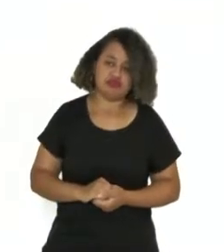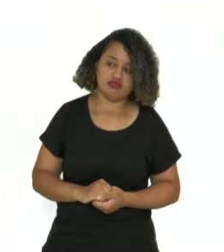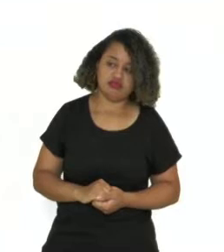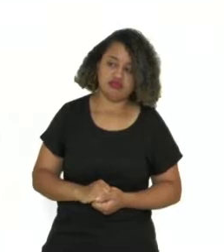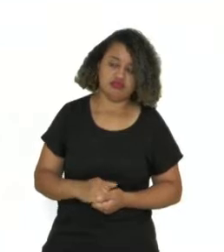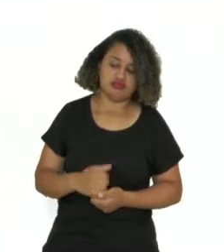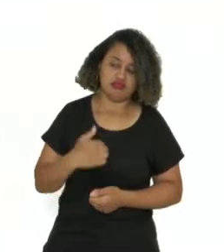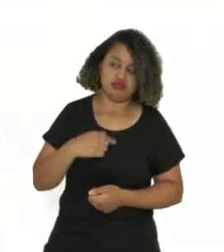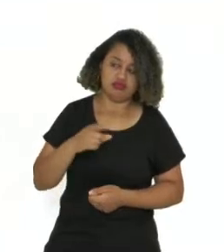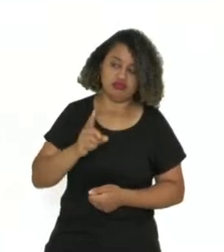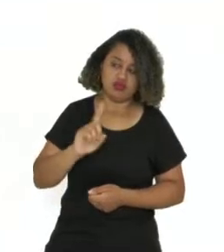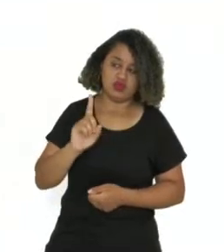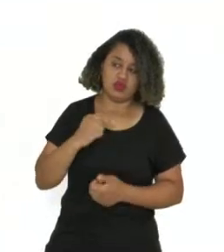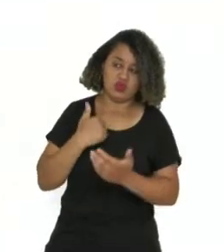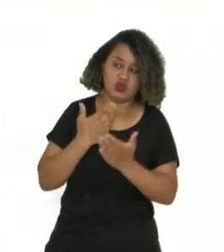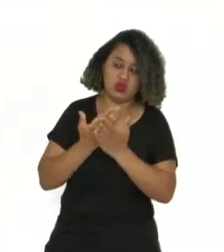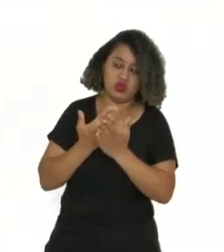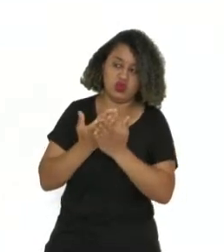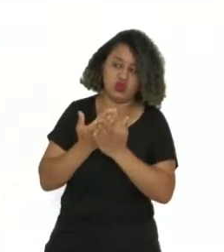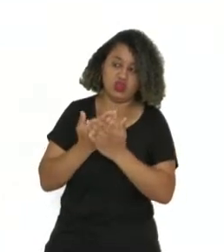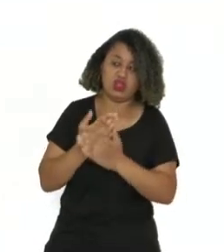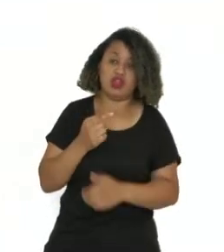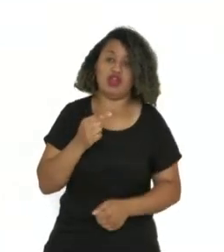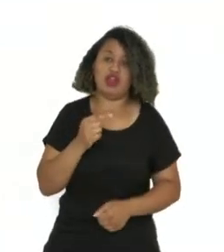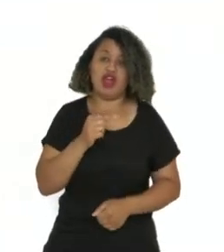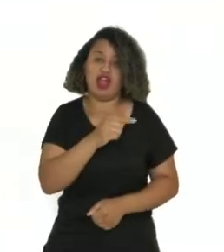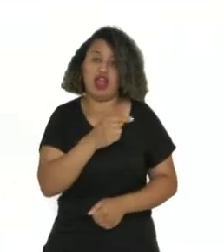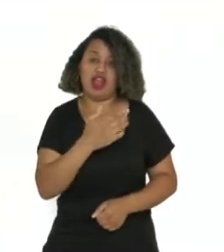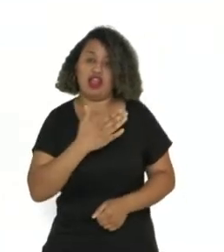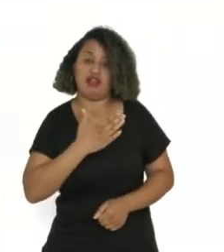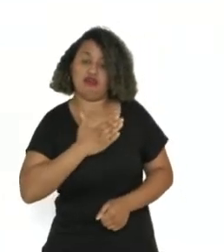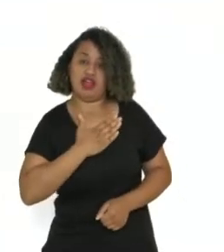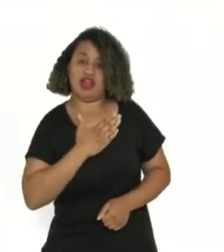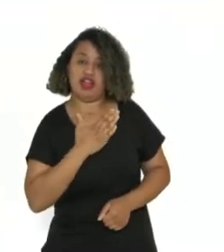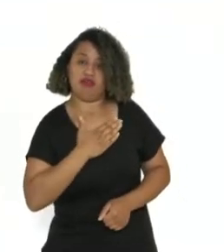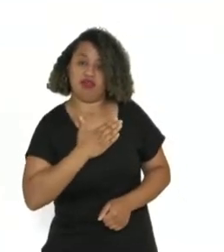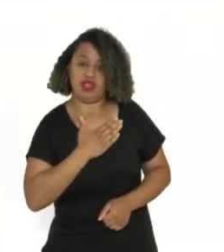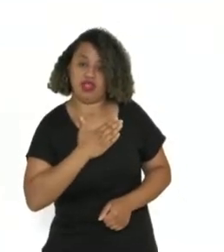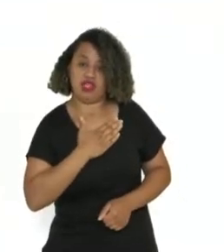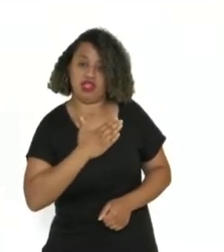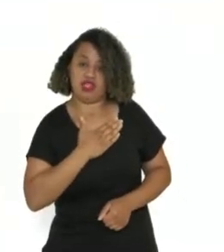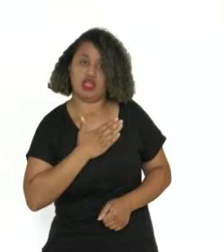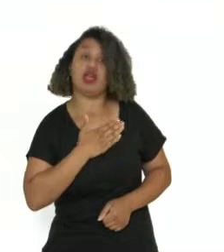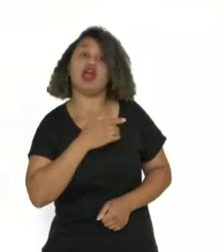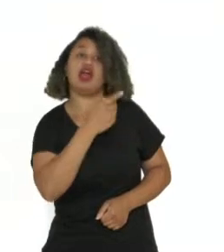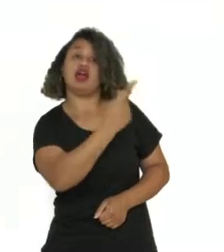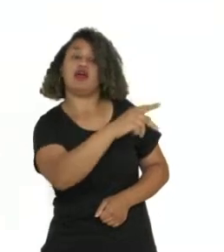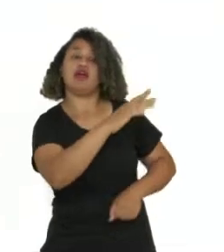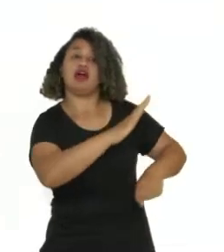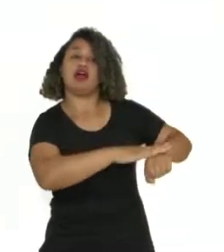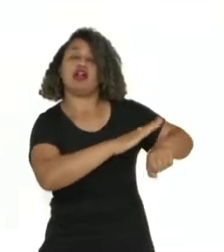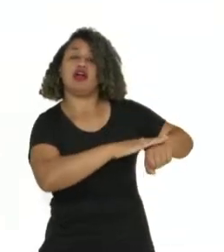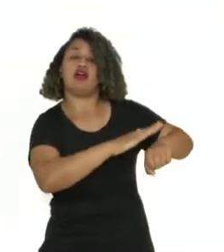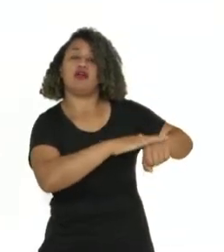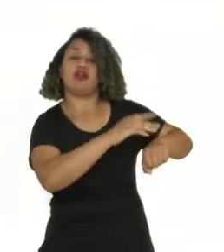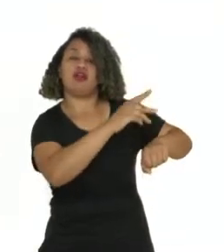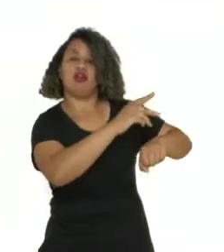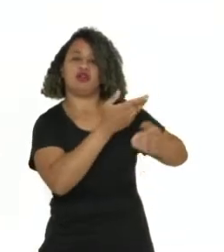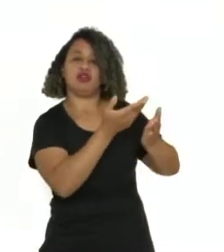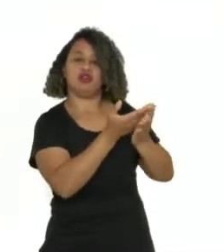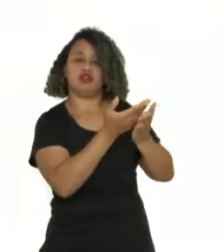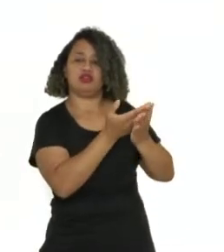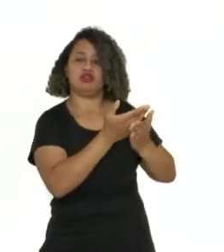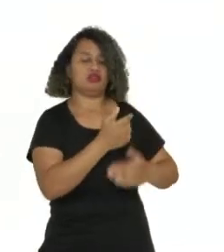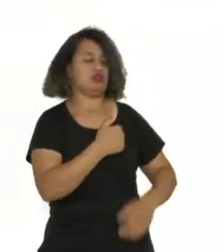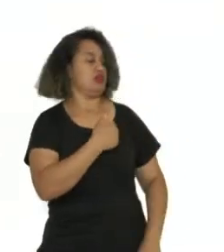eu não estou estudando ela para mim, disse meu pai, é para ela mesma. O